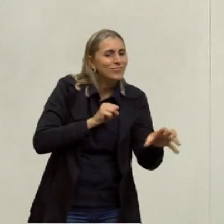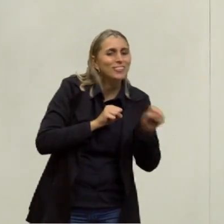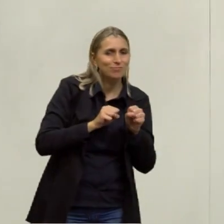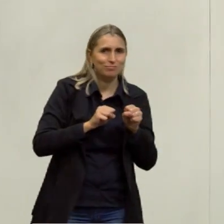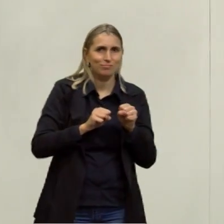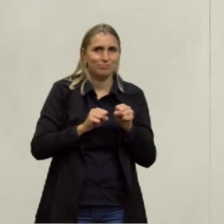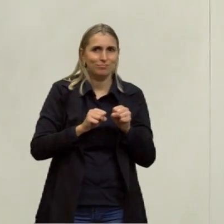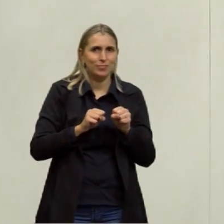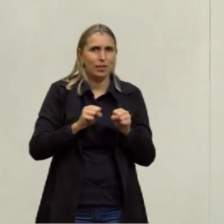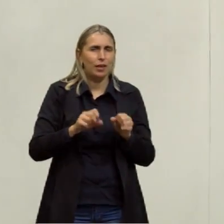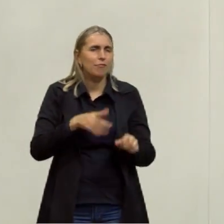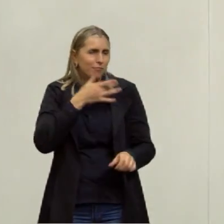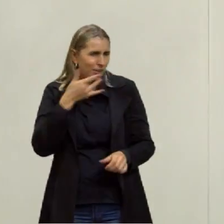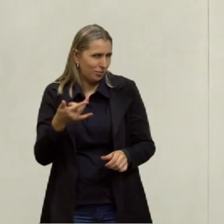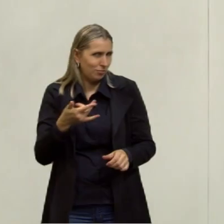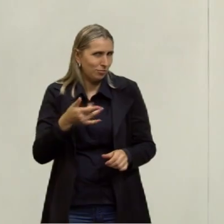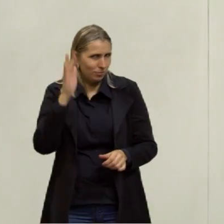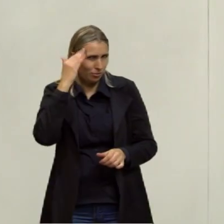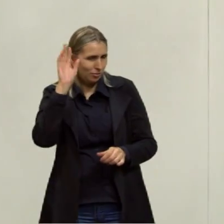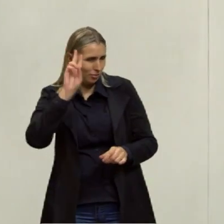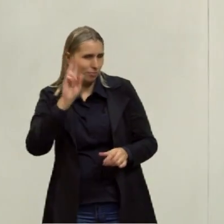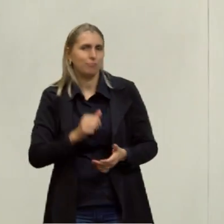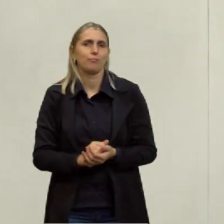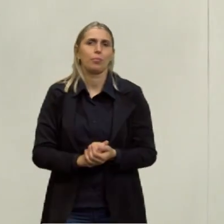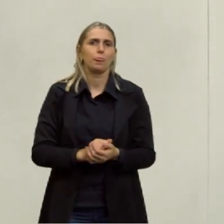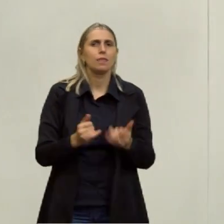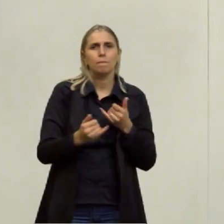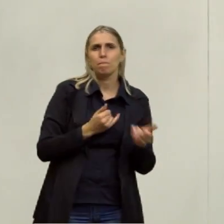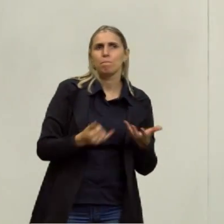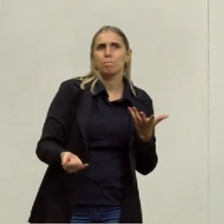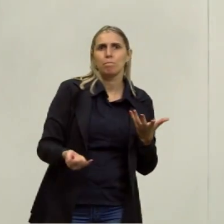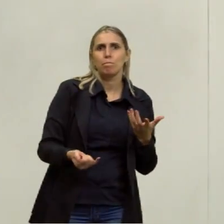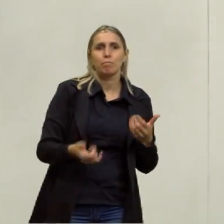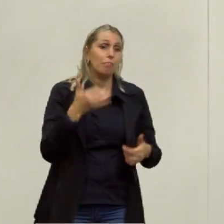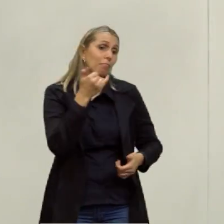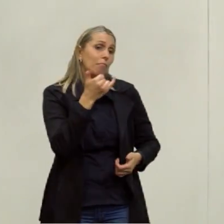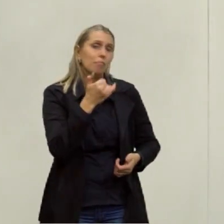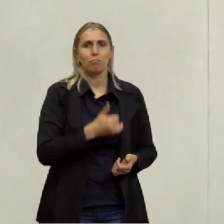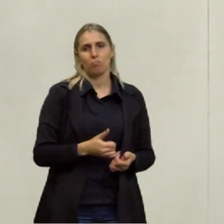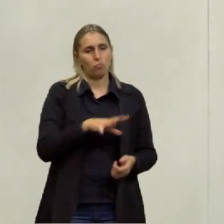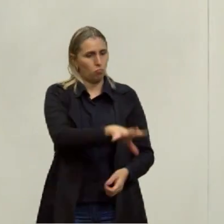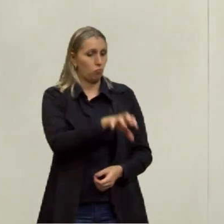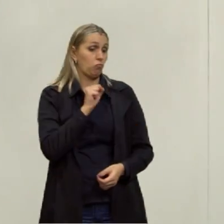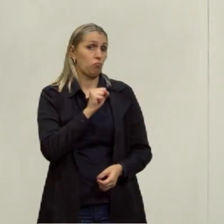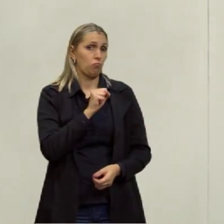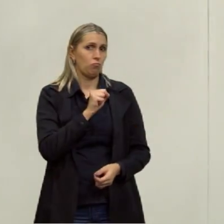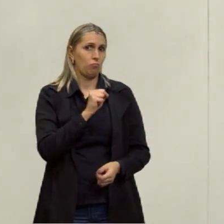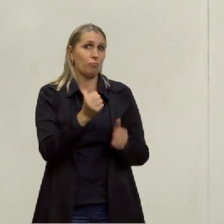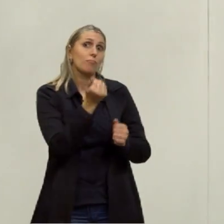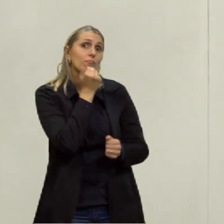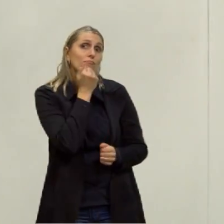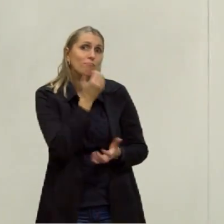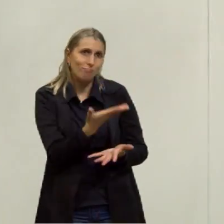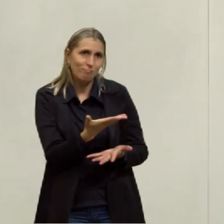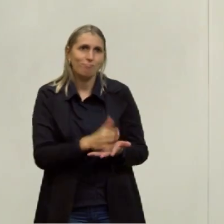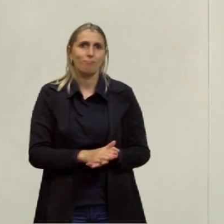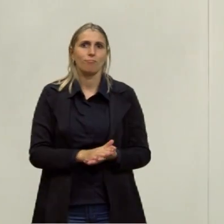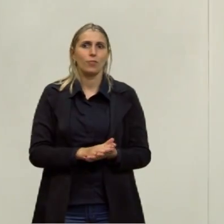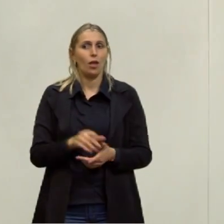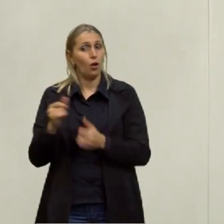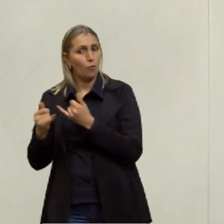eu mando definição mais fácil de vocês lembrarem por exemplo caneta caneta eu pego isso é concreto